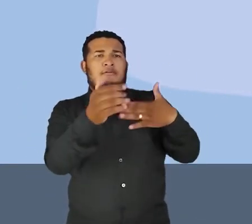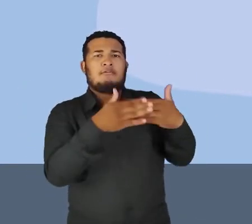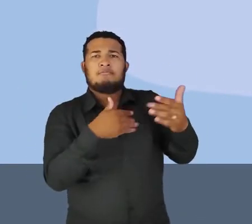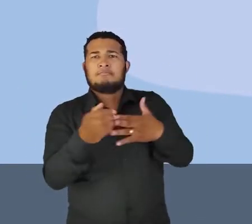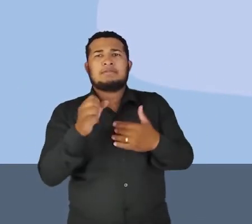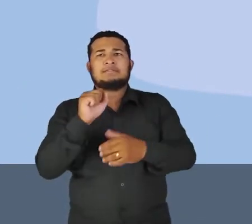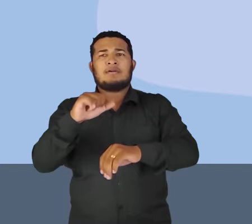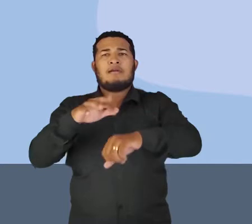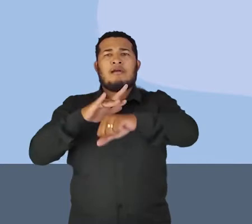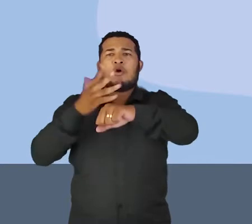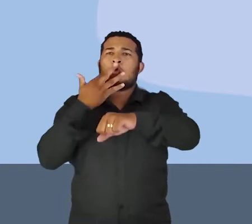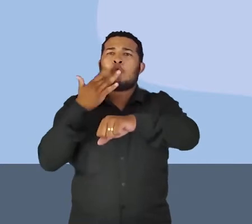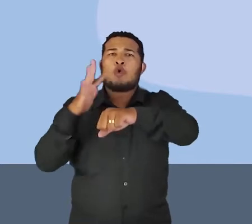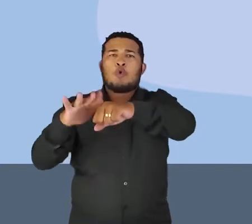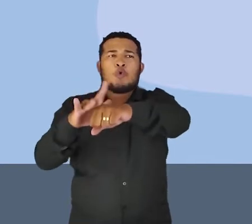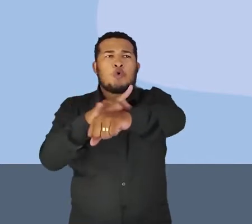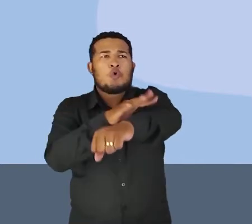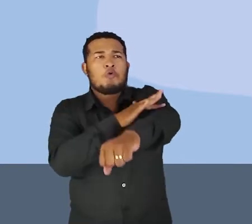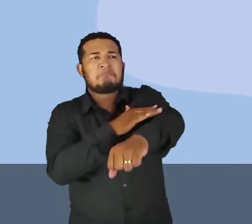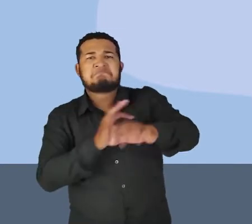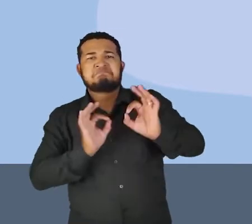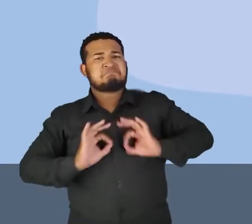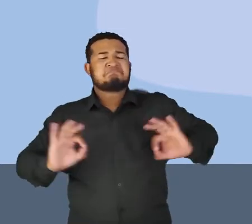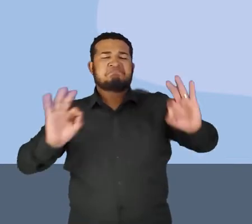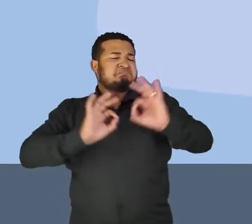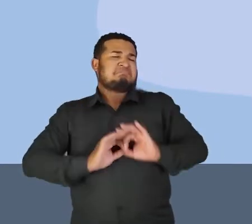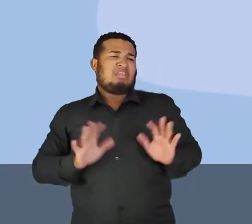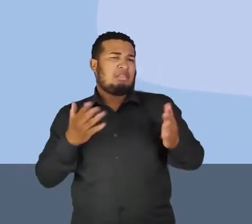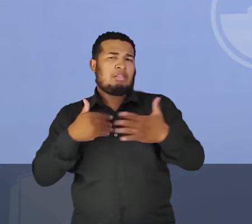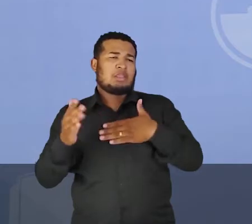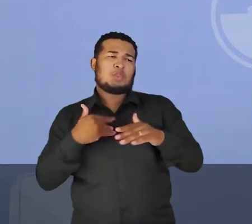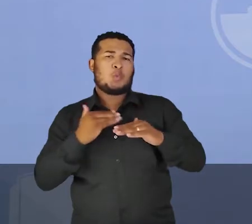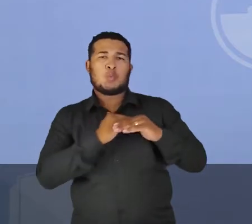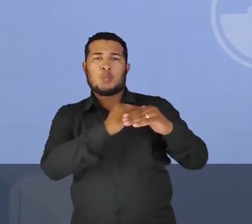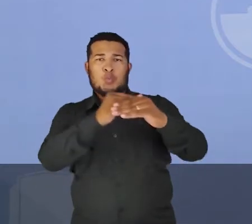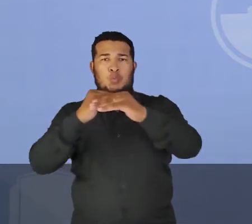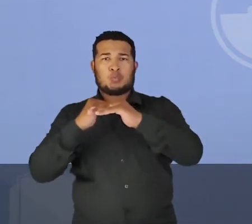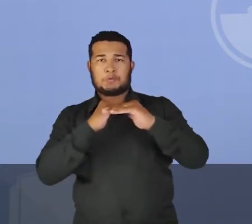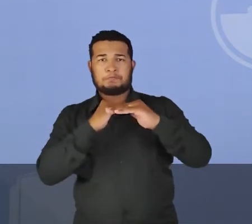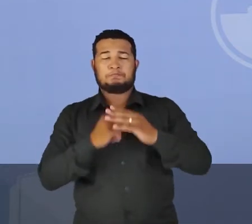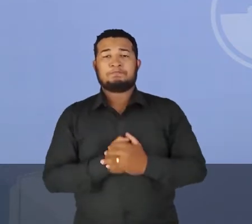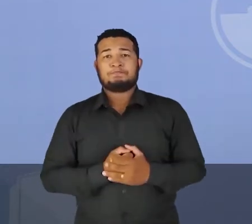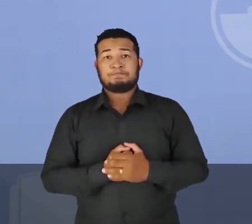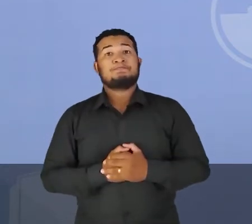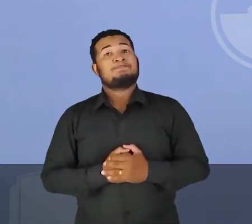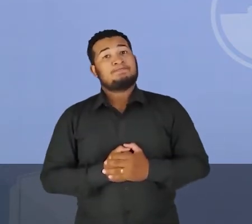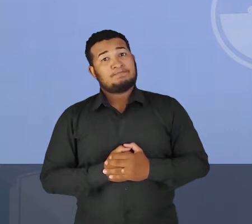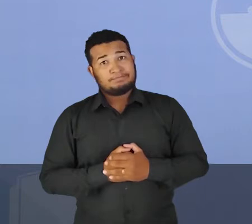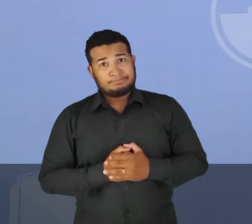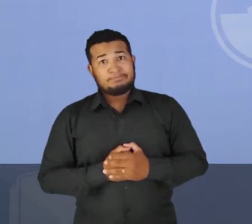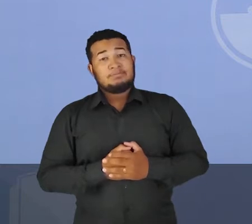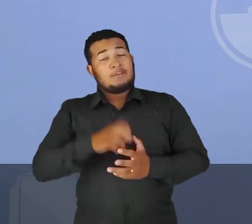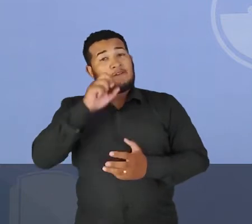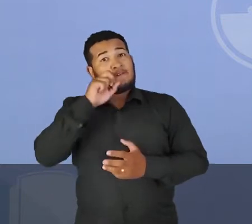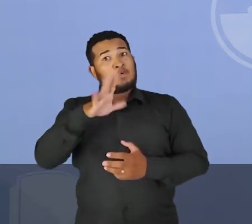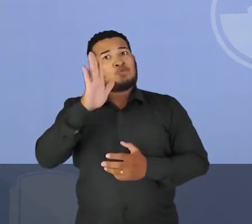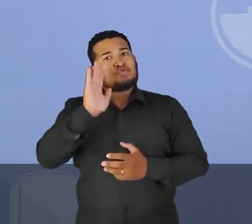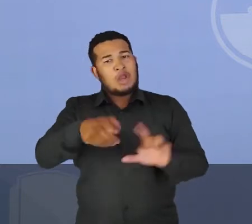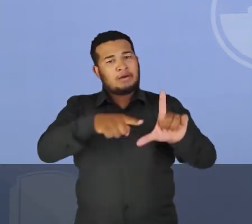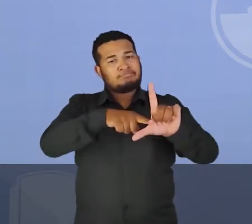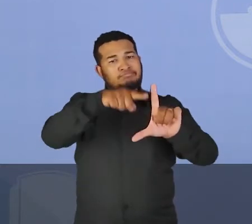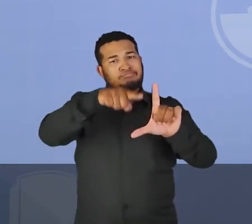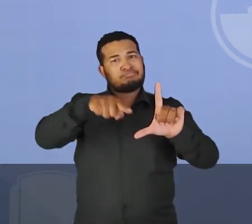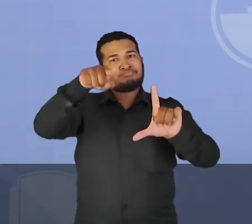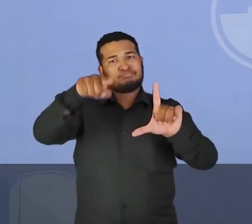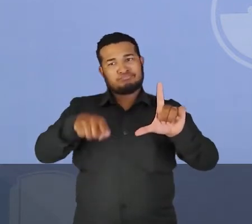independentemente de raça, cor ou etnia. Pessoal, nós acabamos de ver os dados